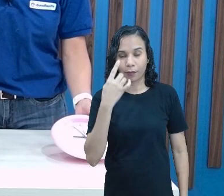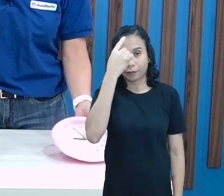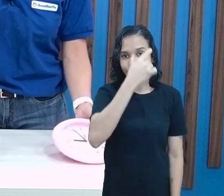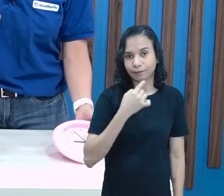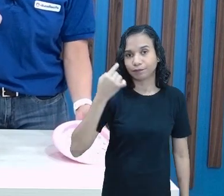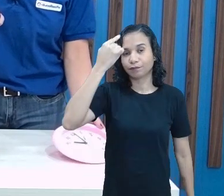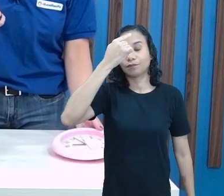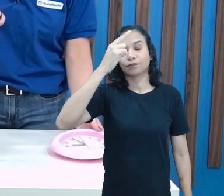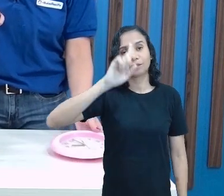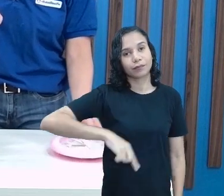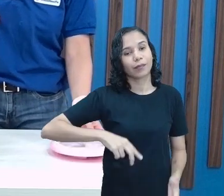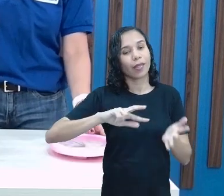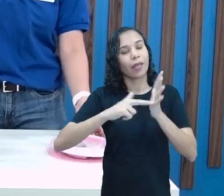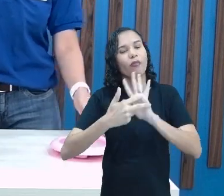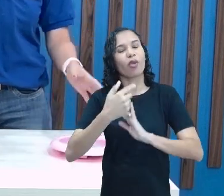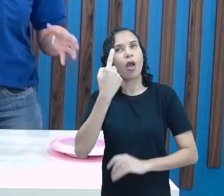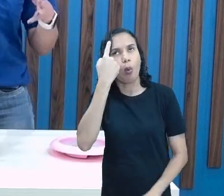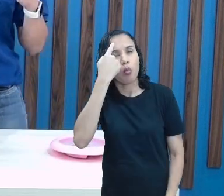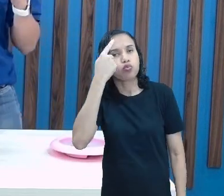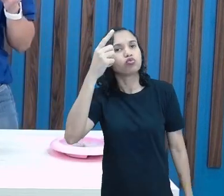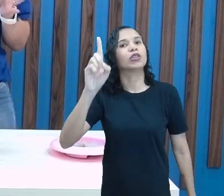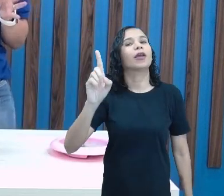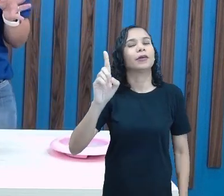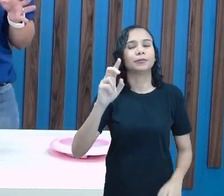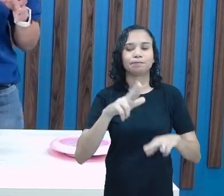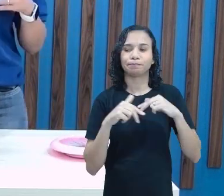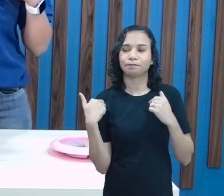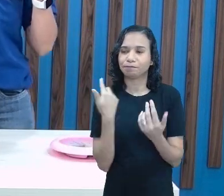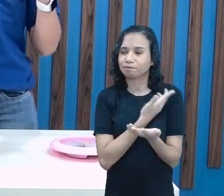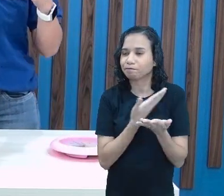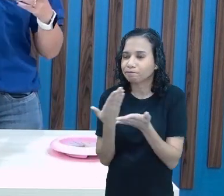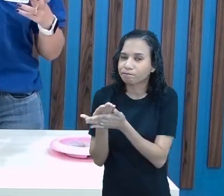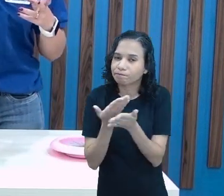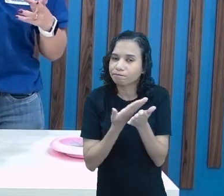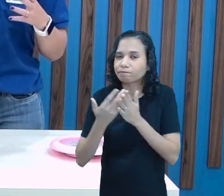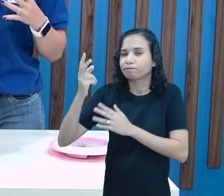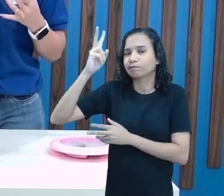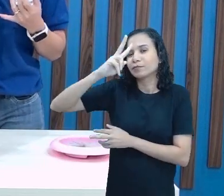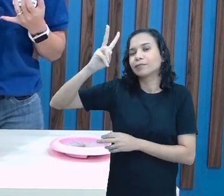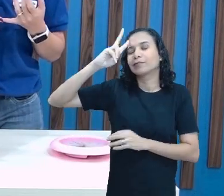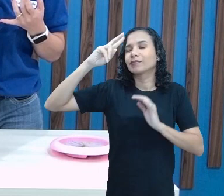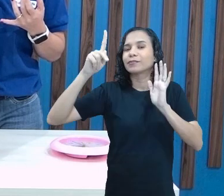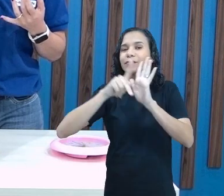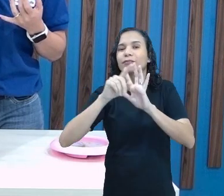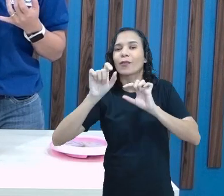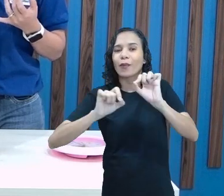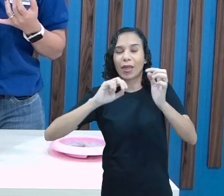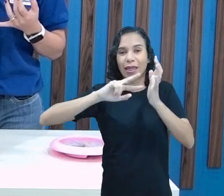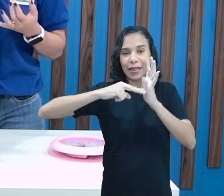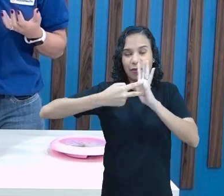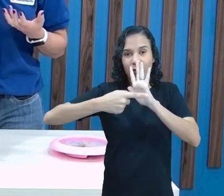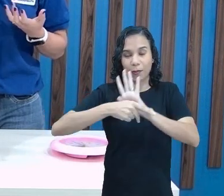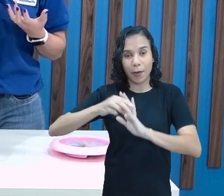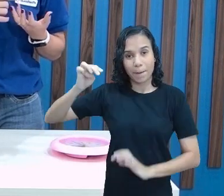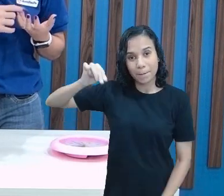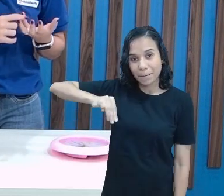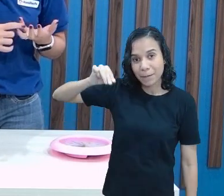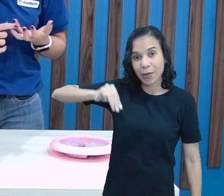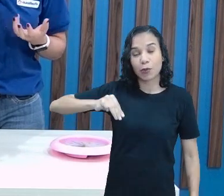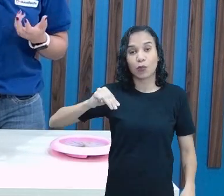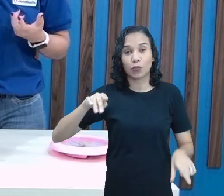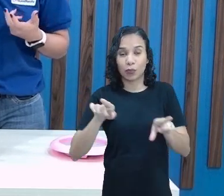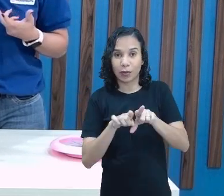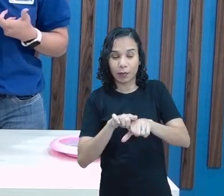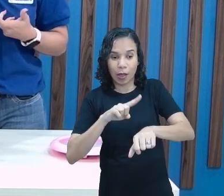é a passagem de um dia. Para a gente trabalhar um pouquinho, relembrar o que significa aqui os minutos, o que significa